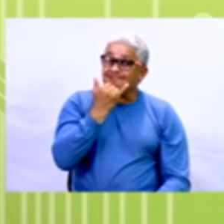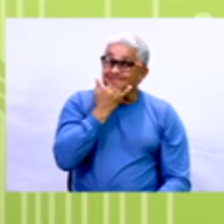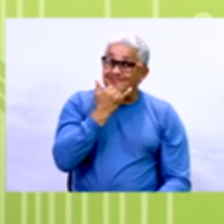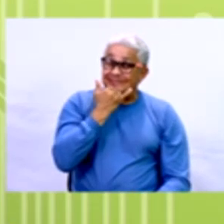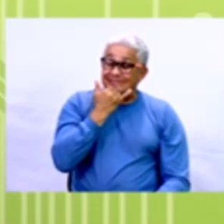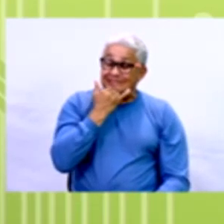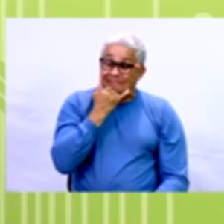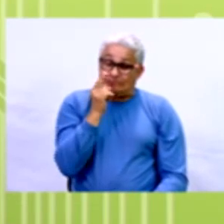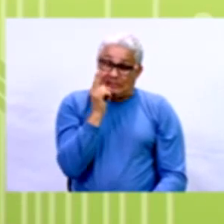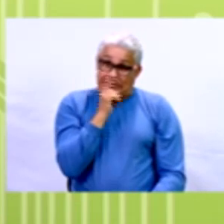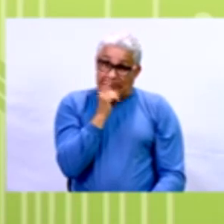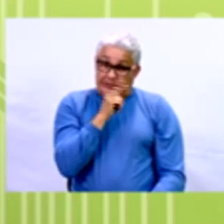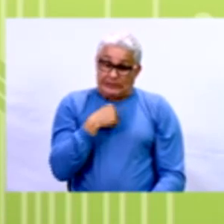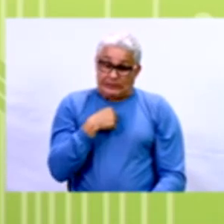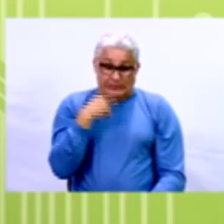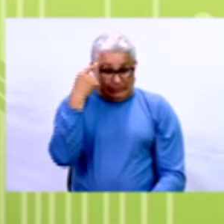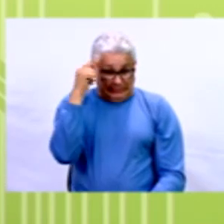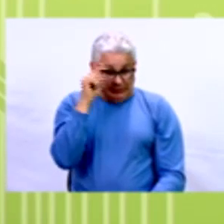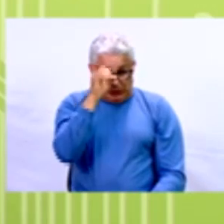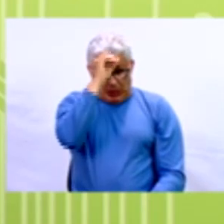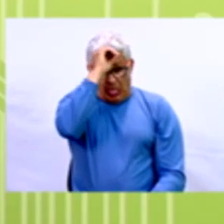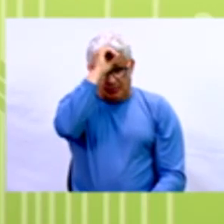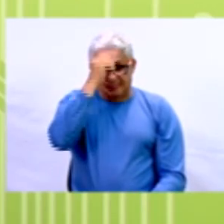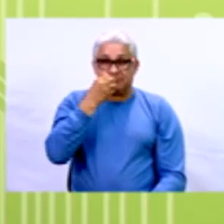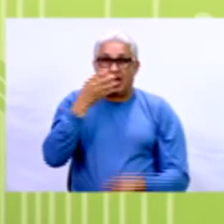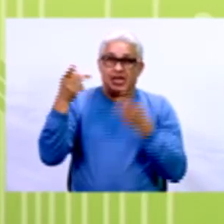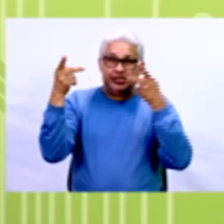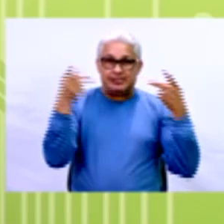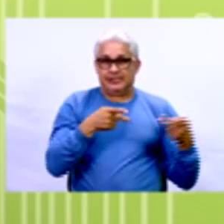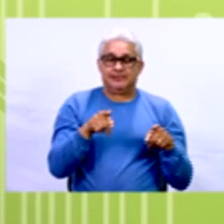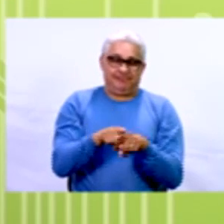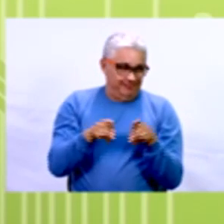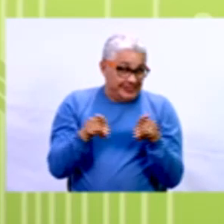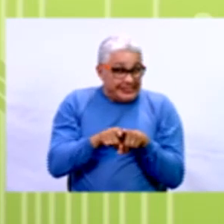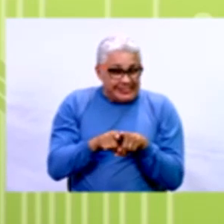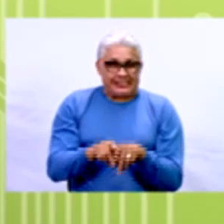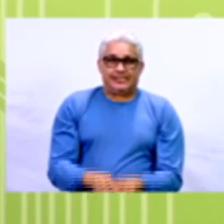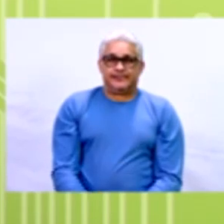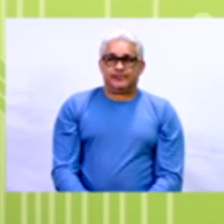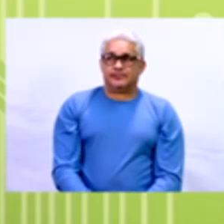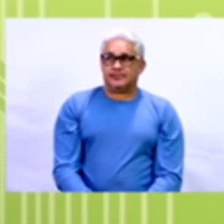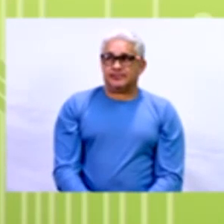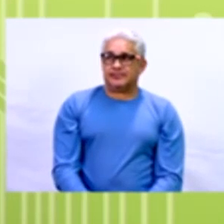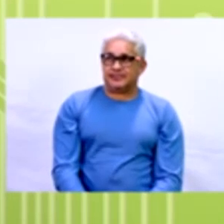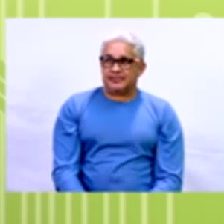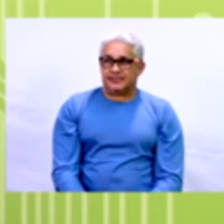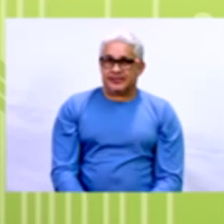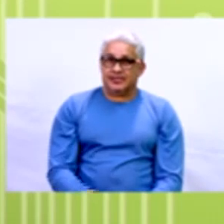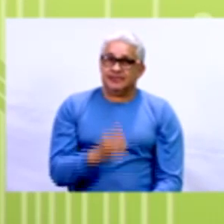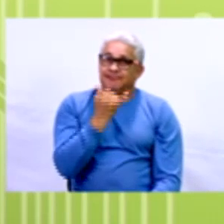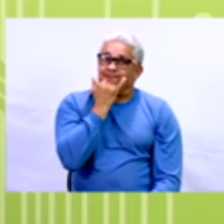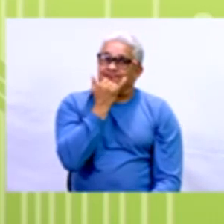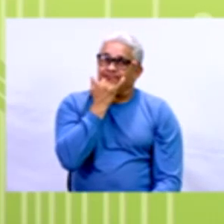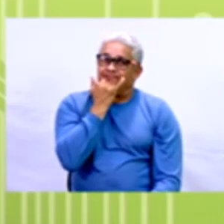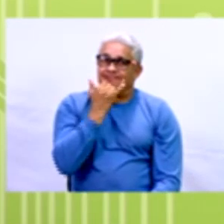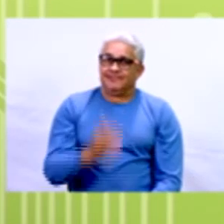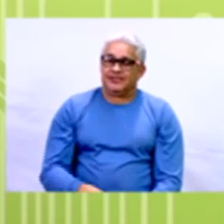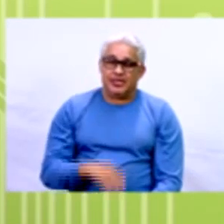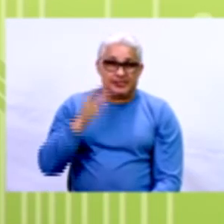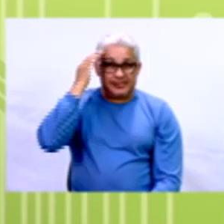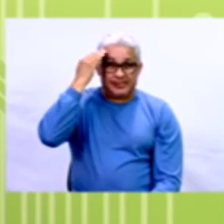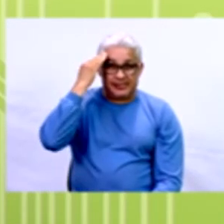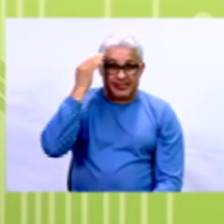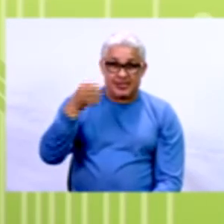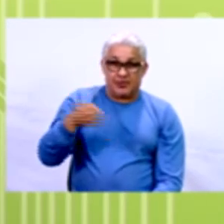pela falha, eu não sabia. Sejam bem-vindos de qualquer forma. Tá? E me perdoem aí, eu entendi Nova